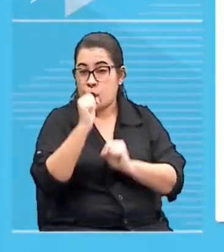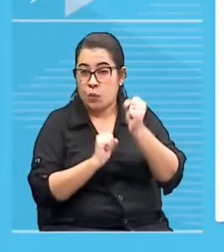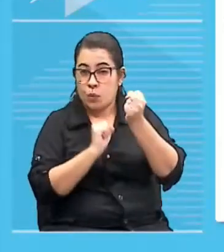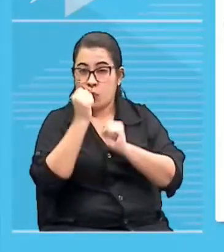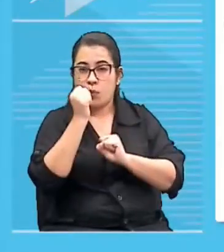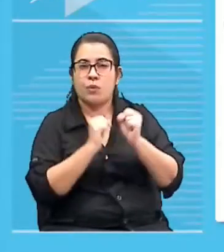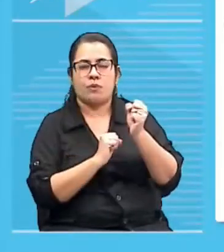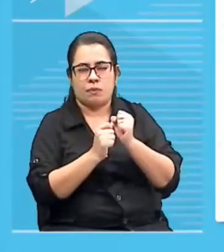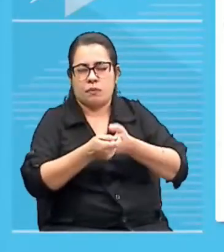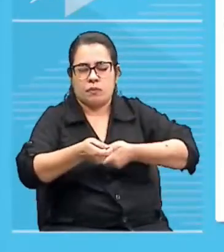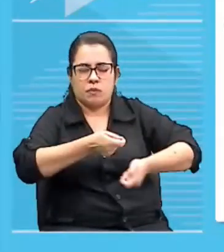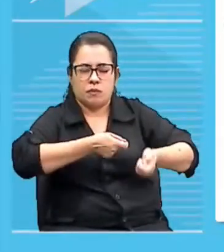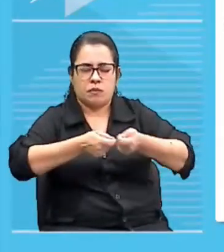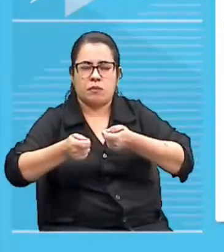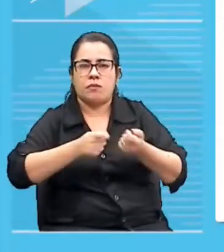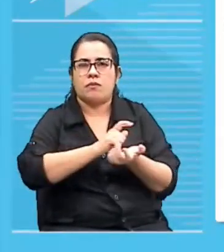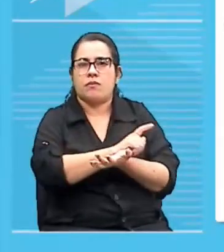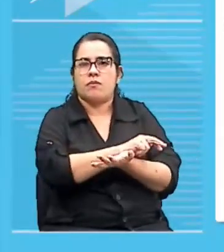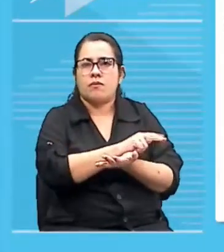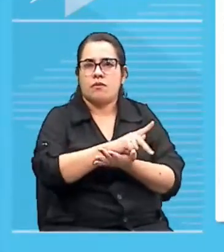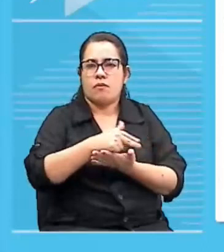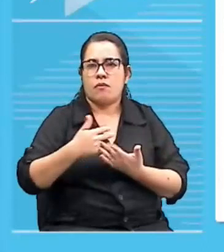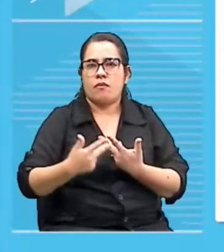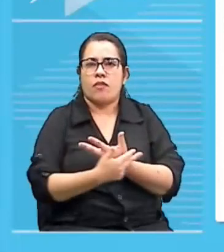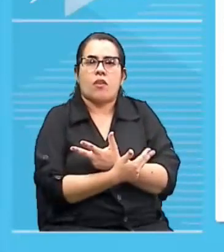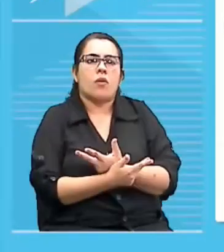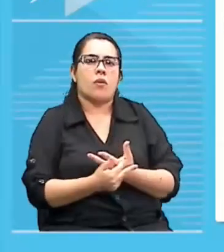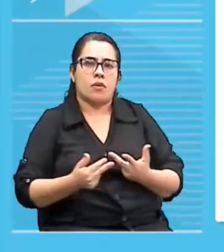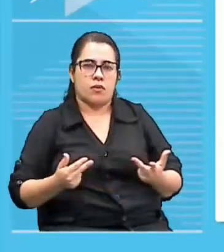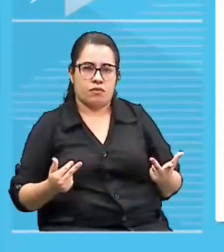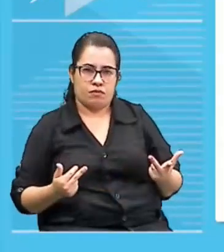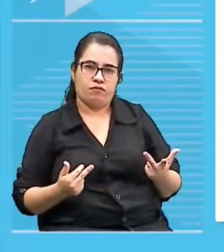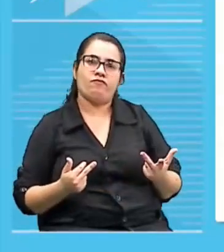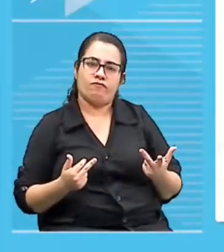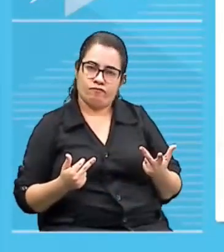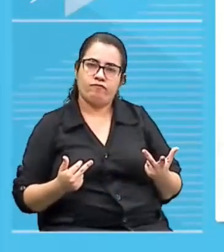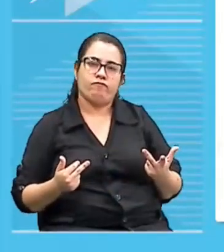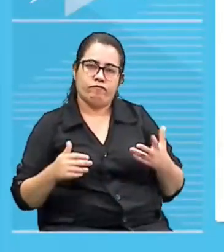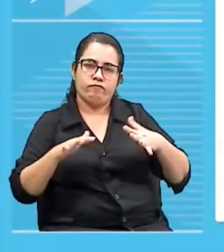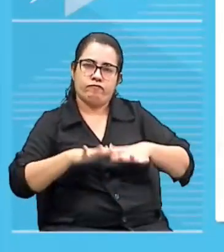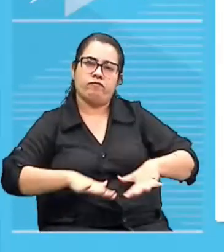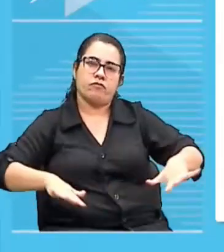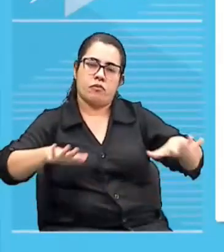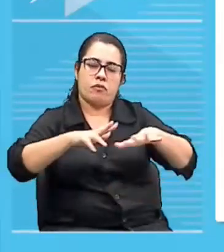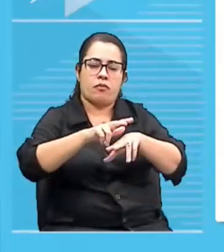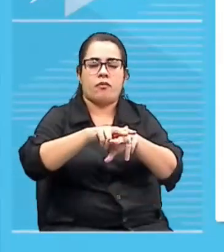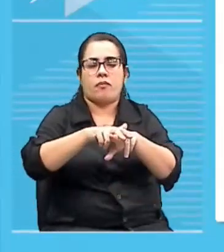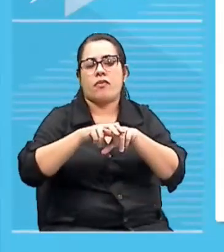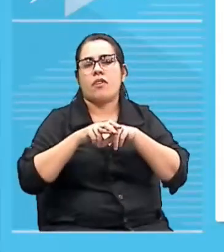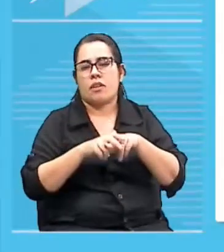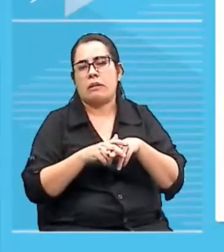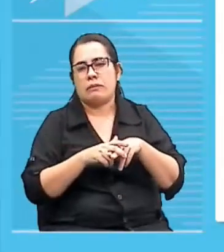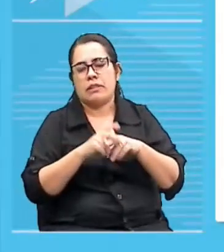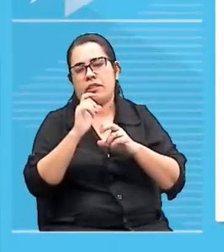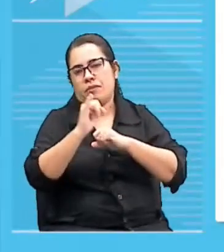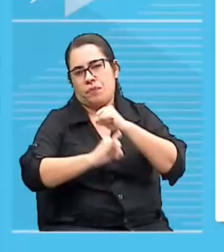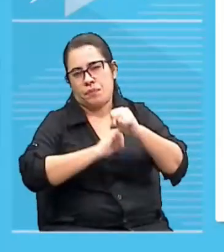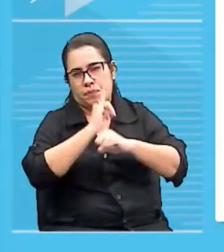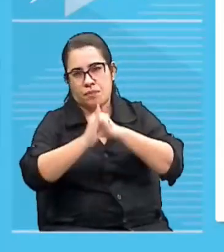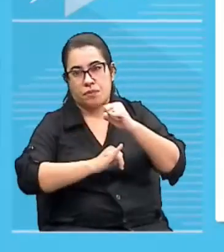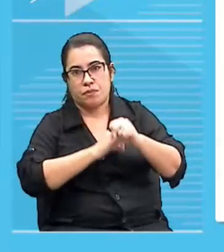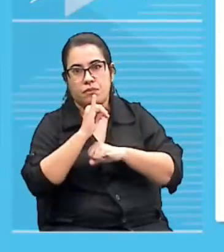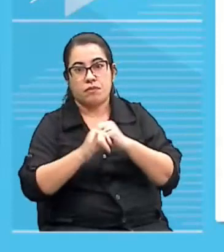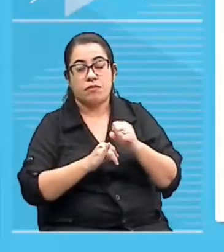o controle de diversas coisas, né, ao nosso redor através da internet. A